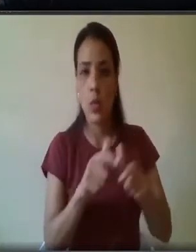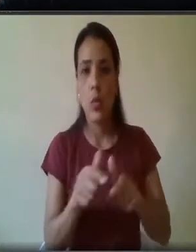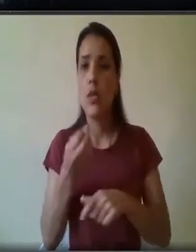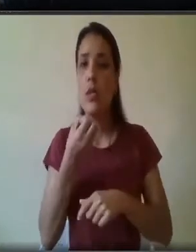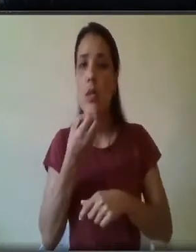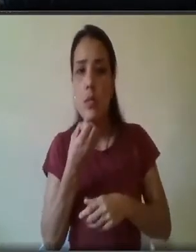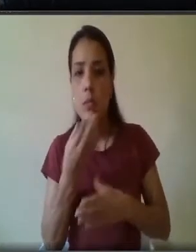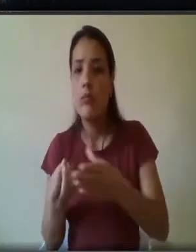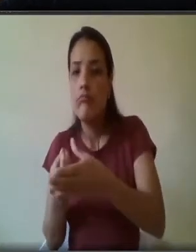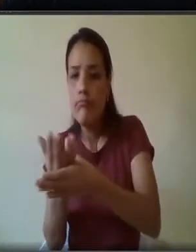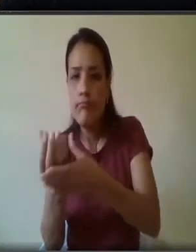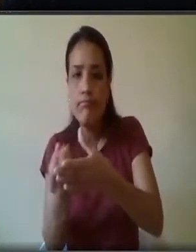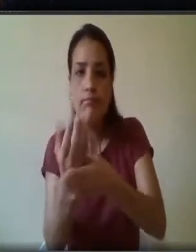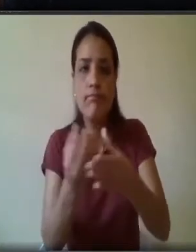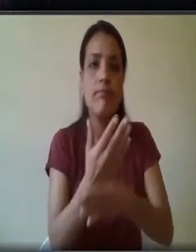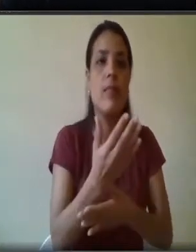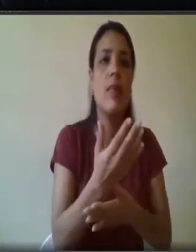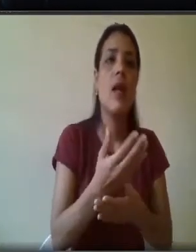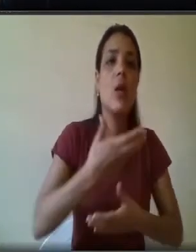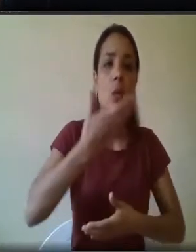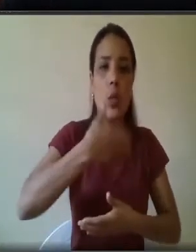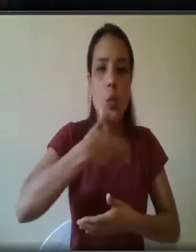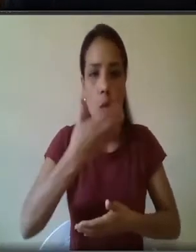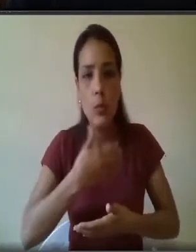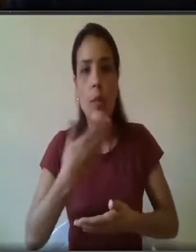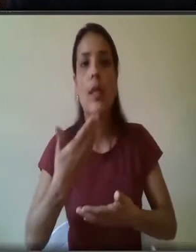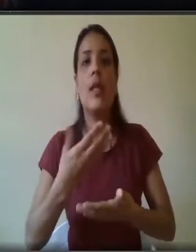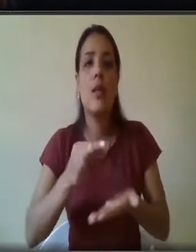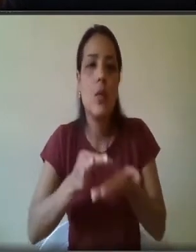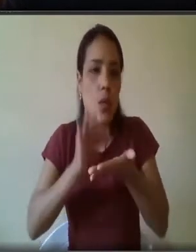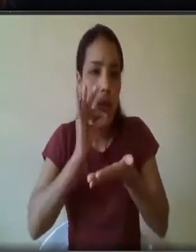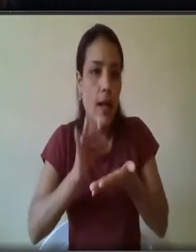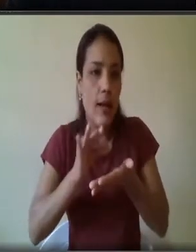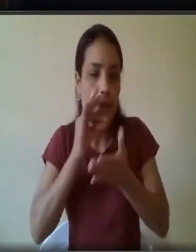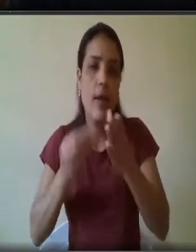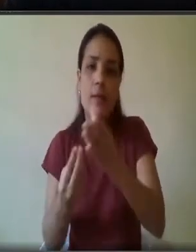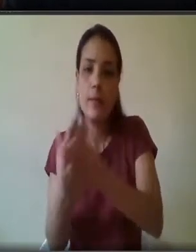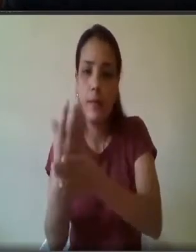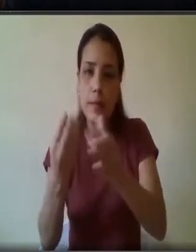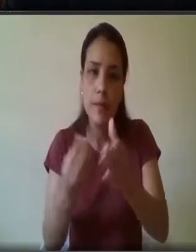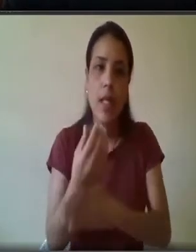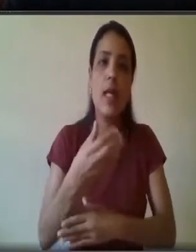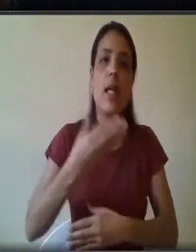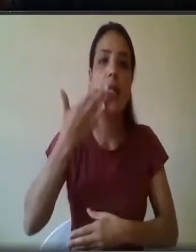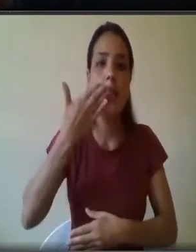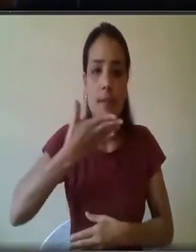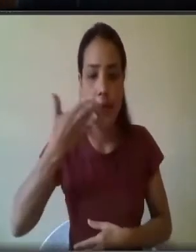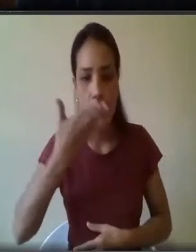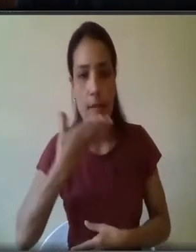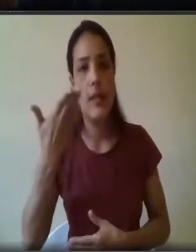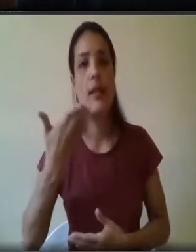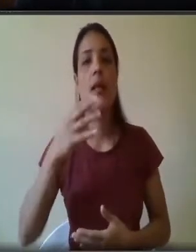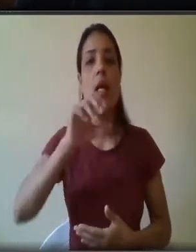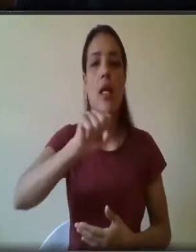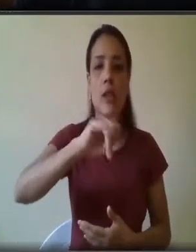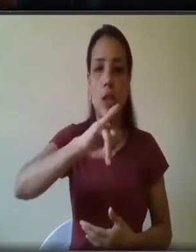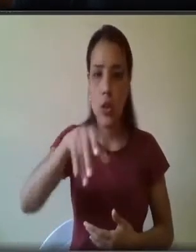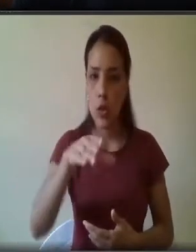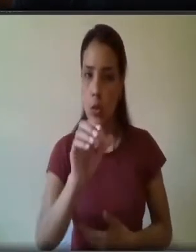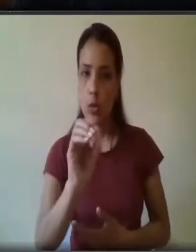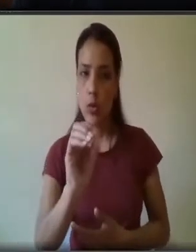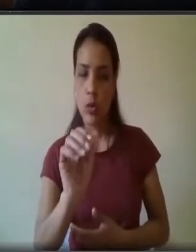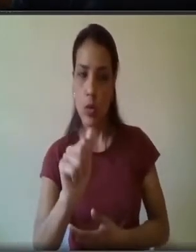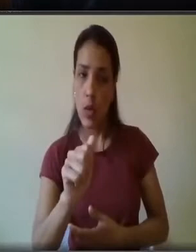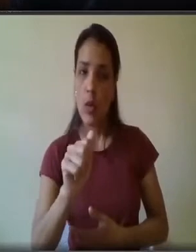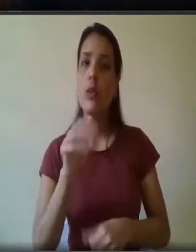de cafeicultura, de canaviais, soja, enfim. Tá?